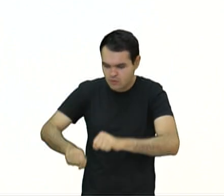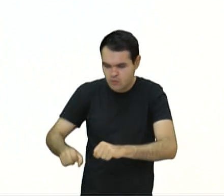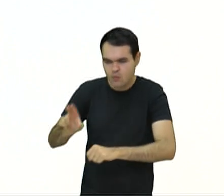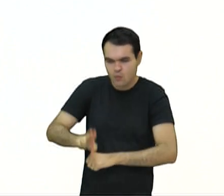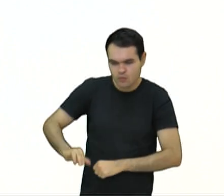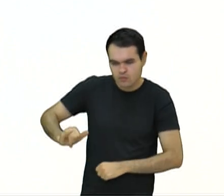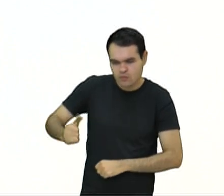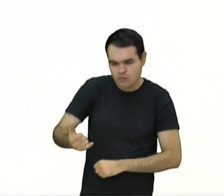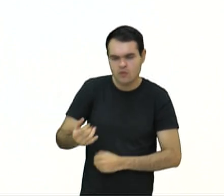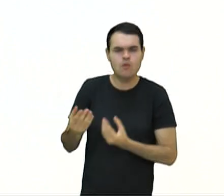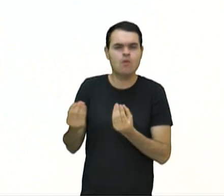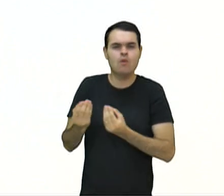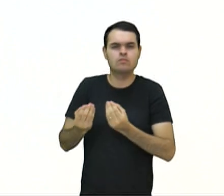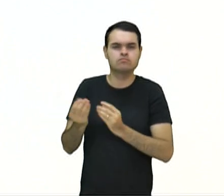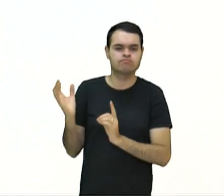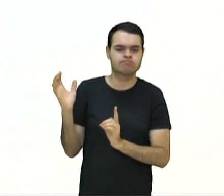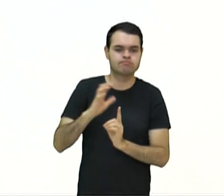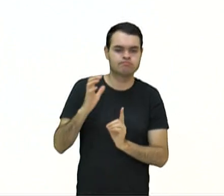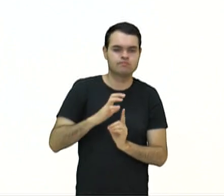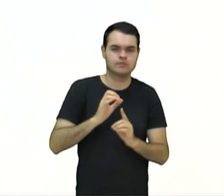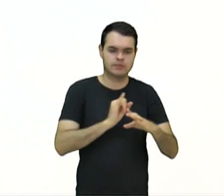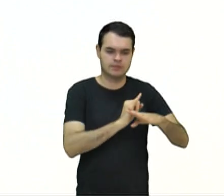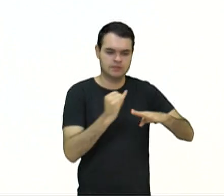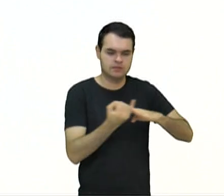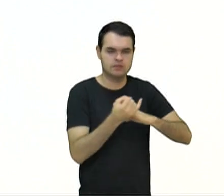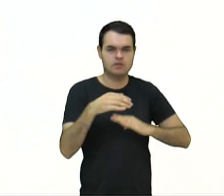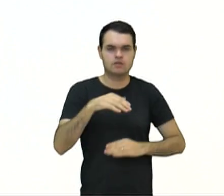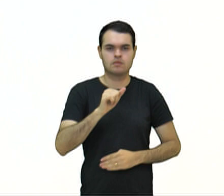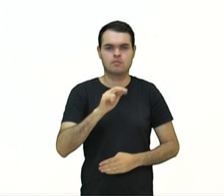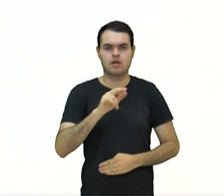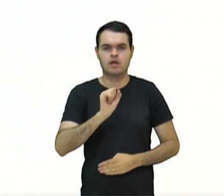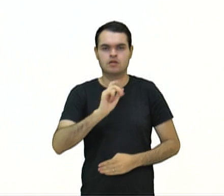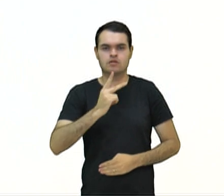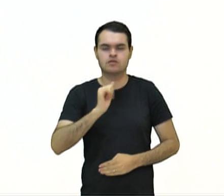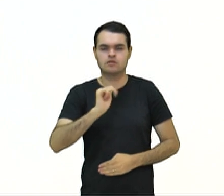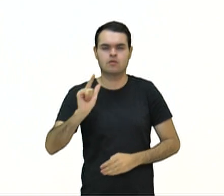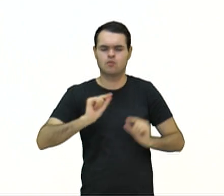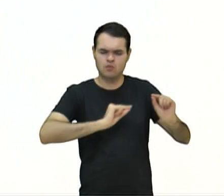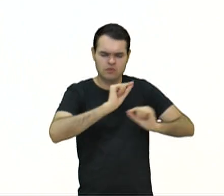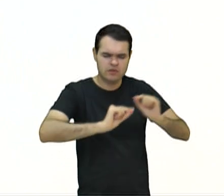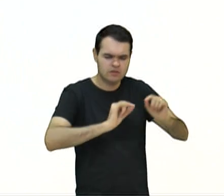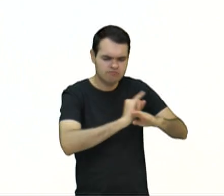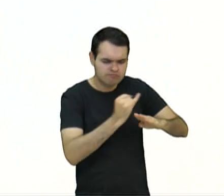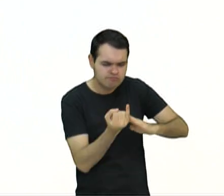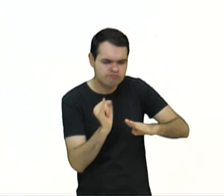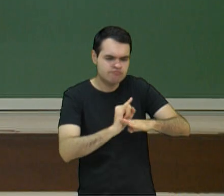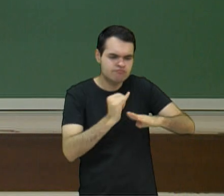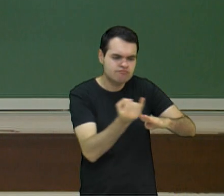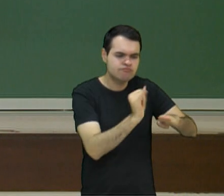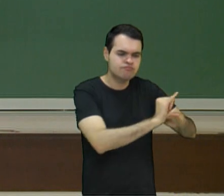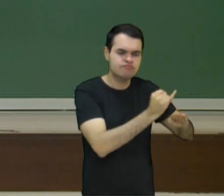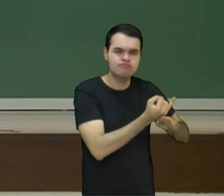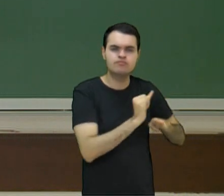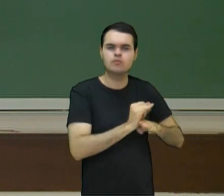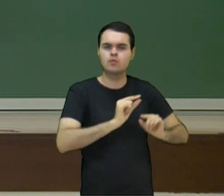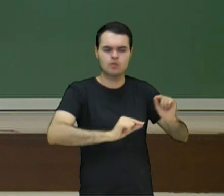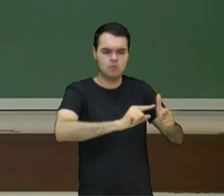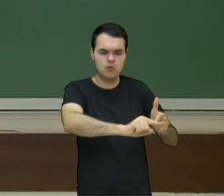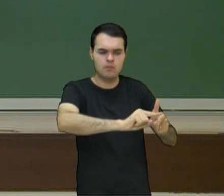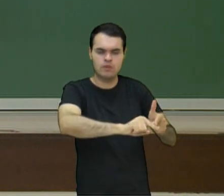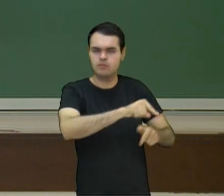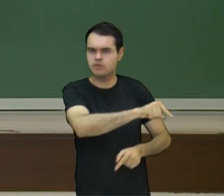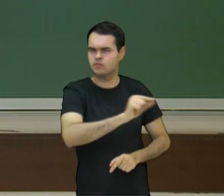solo interferem no caso das Ilhas Marshall, que a gente acabou de falar? O que está acontecendo lá mesmo nas Ilhas Marshall? Que problema eles